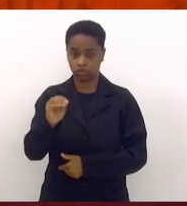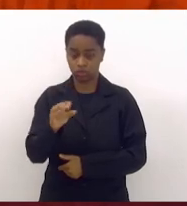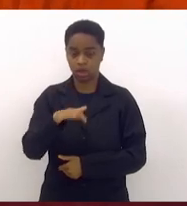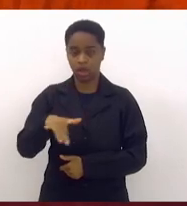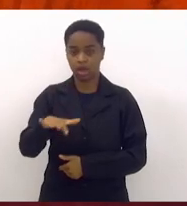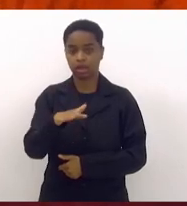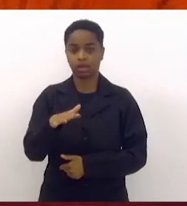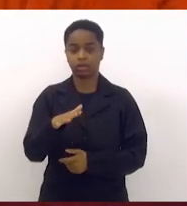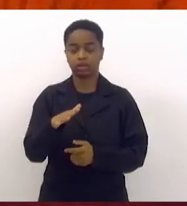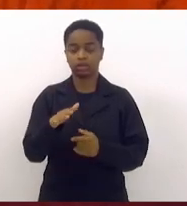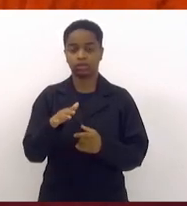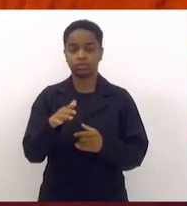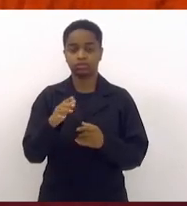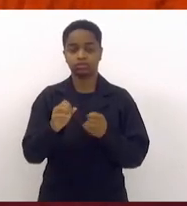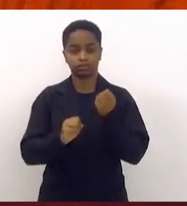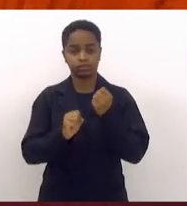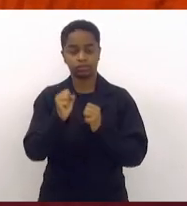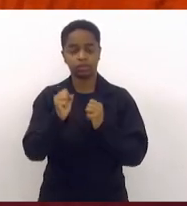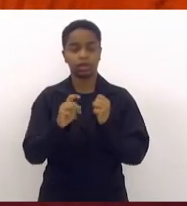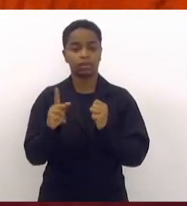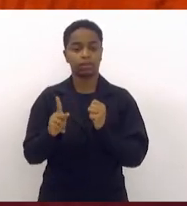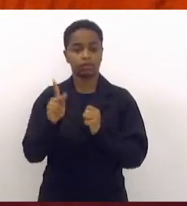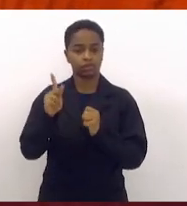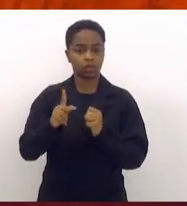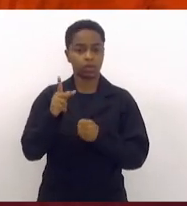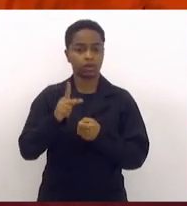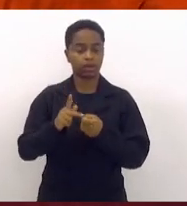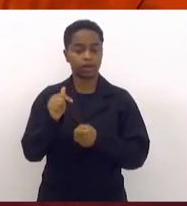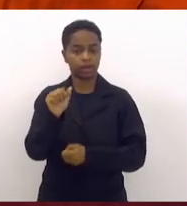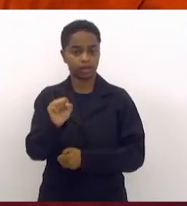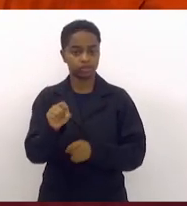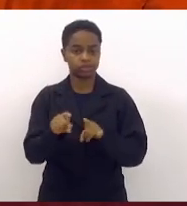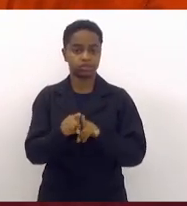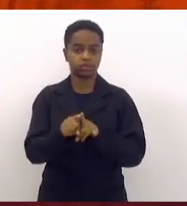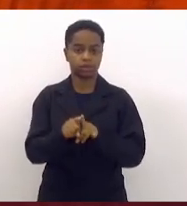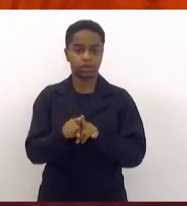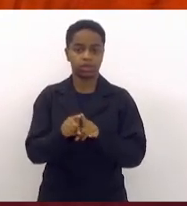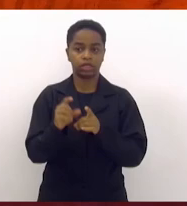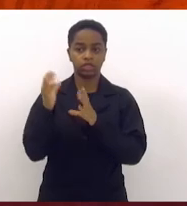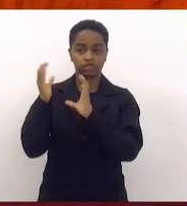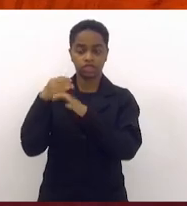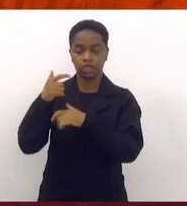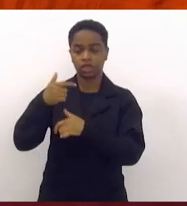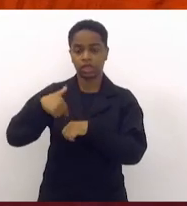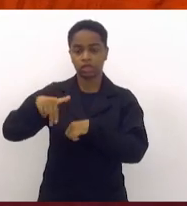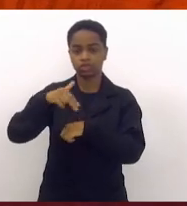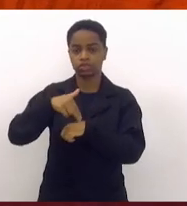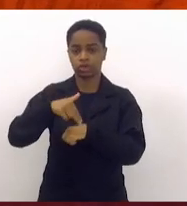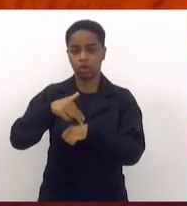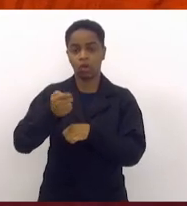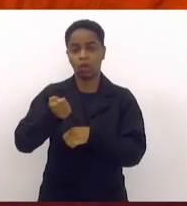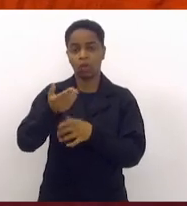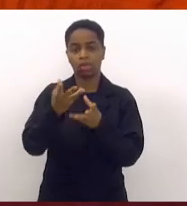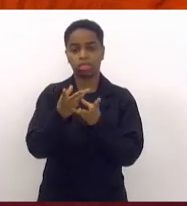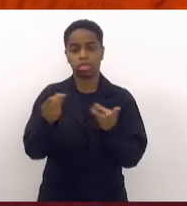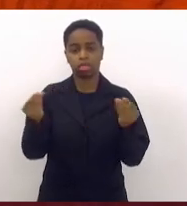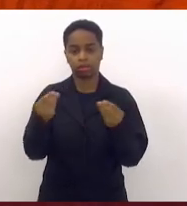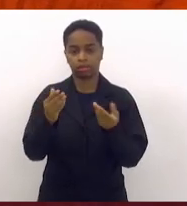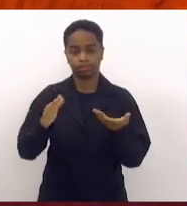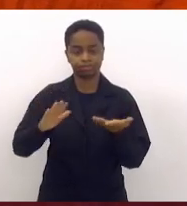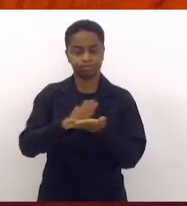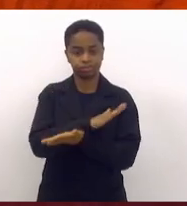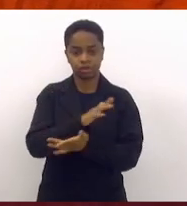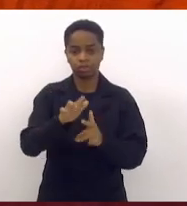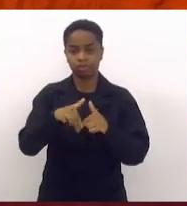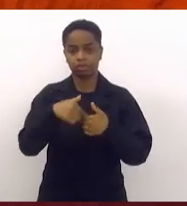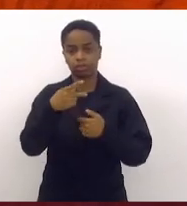de petróleo e gás a indústria naval a engenharia Nacional foram atingidas quase que de morte pela